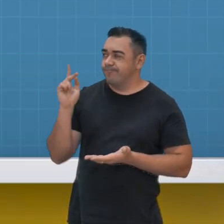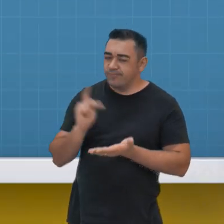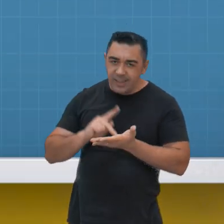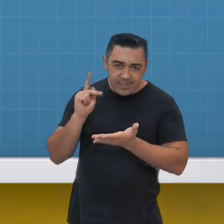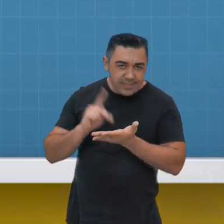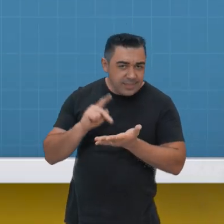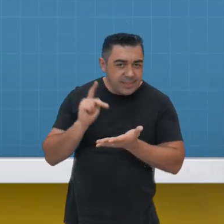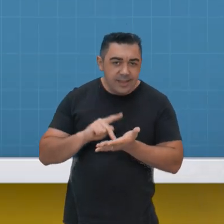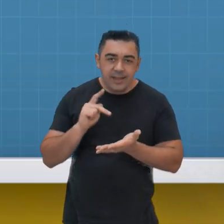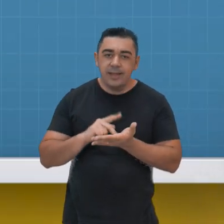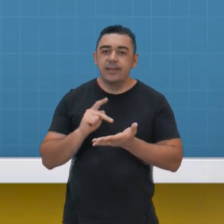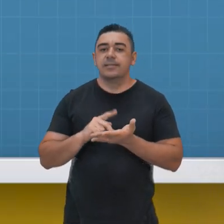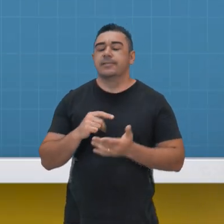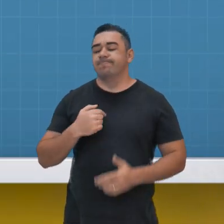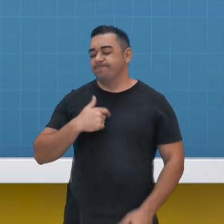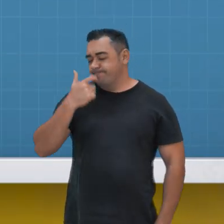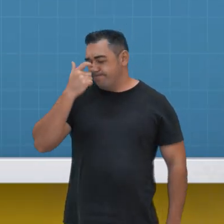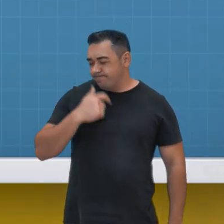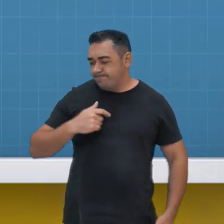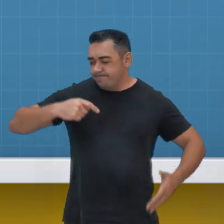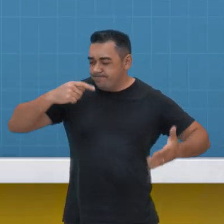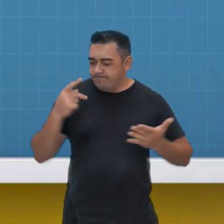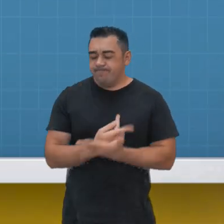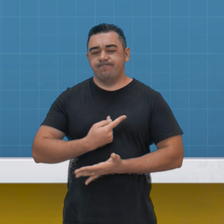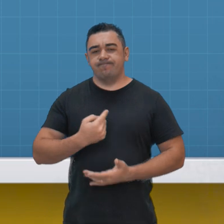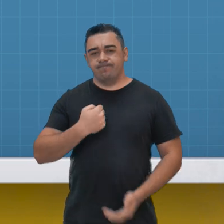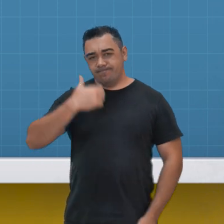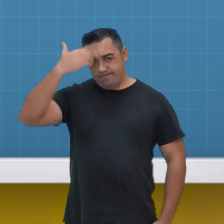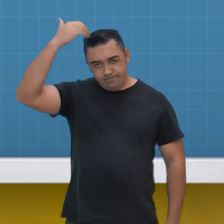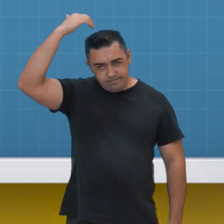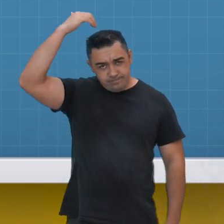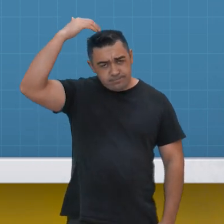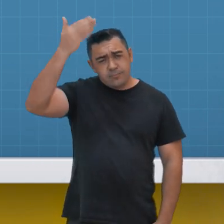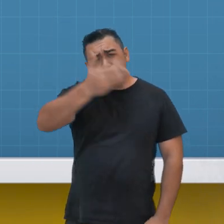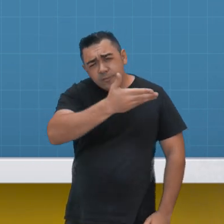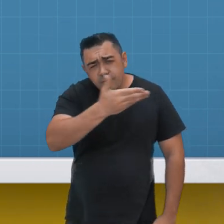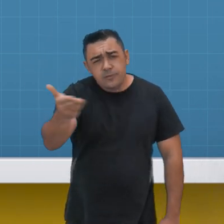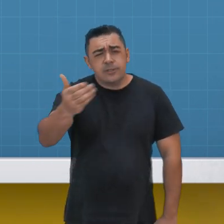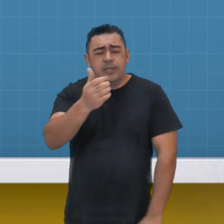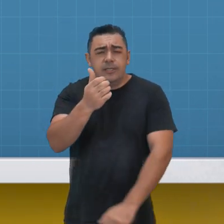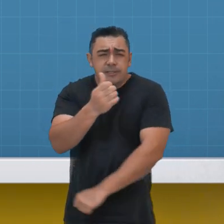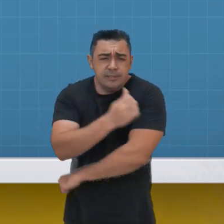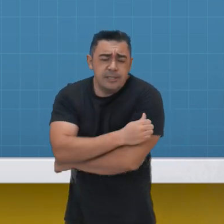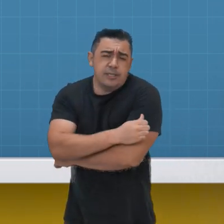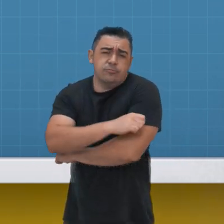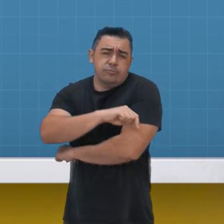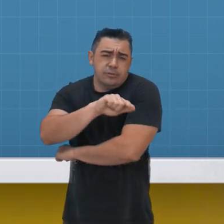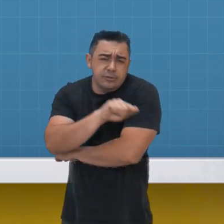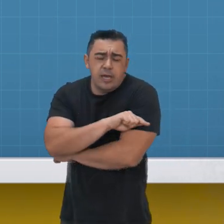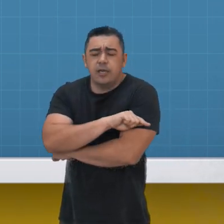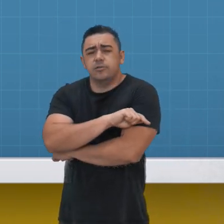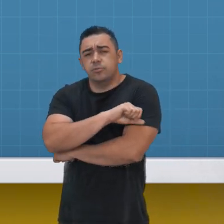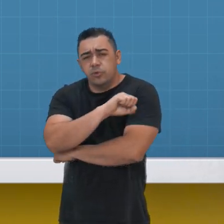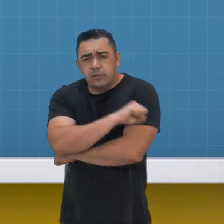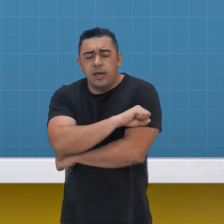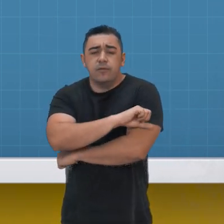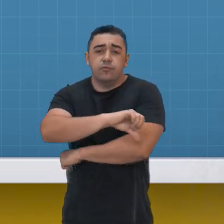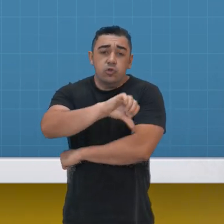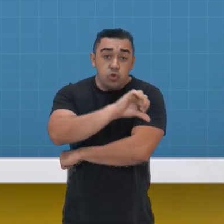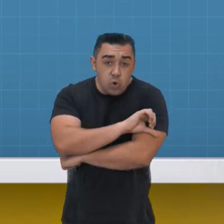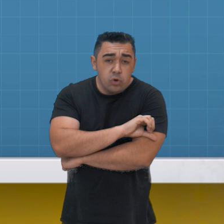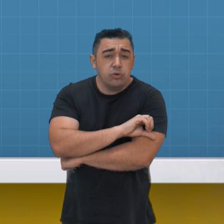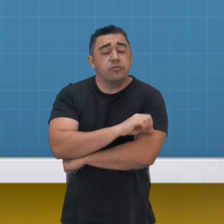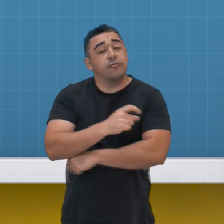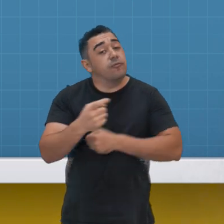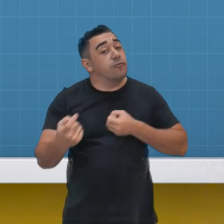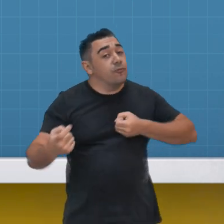Verdade. Então, a professora está assumindo aqui a meia culpa. Queridos alunos do 6º, do 7º, do 8º e do 9º